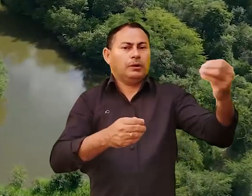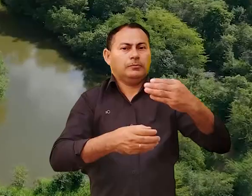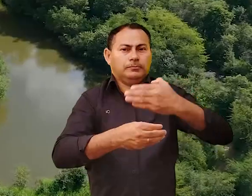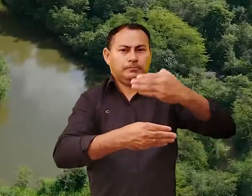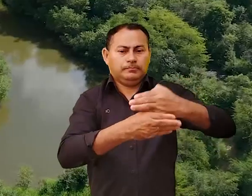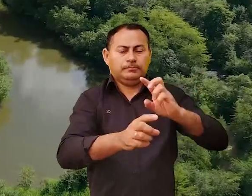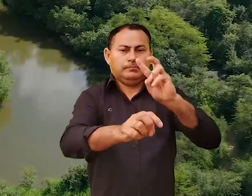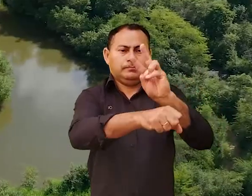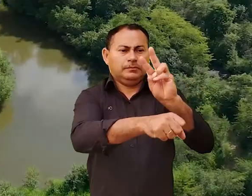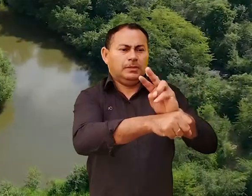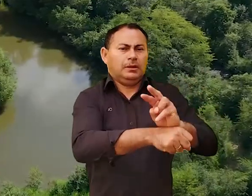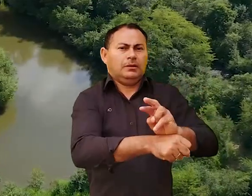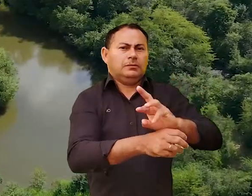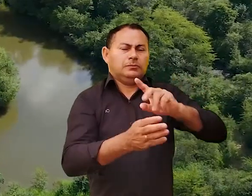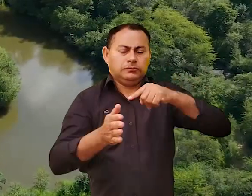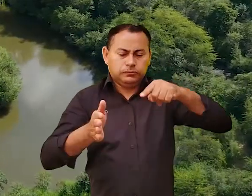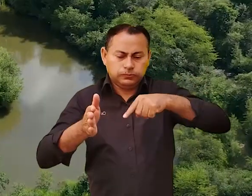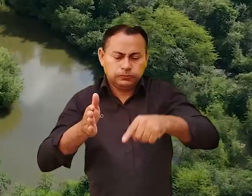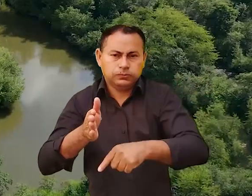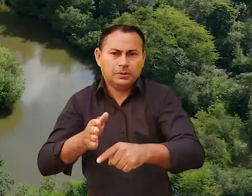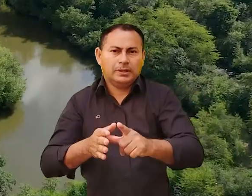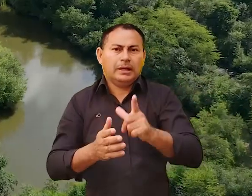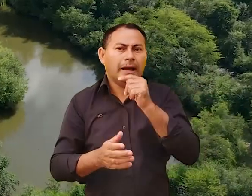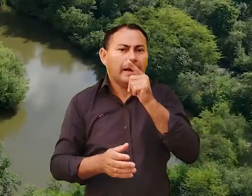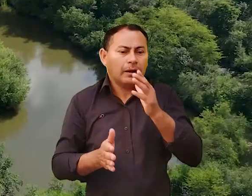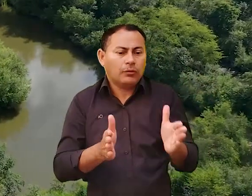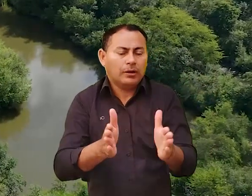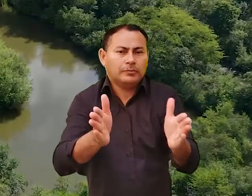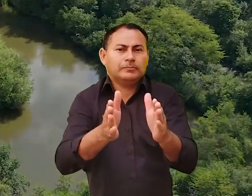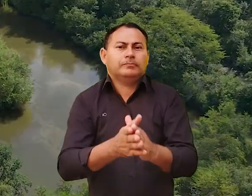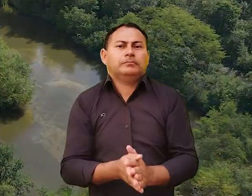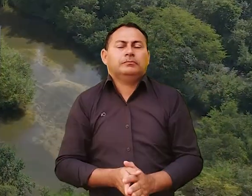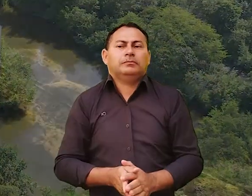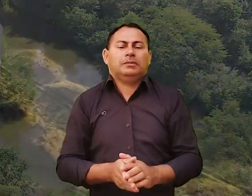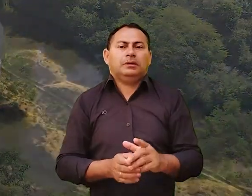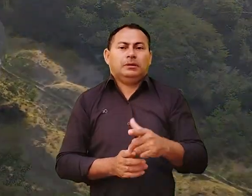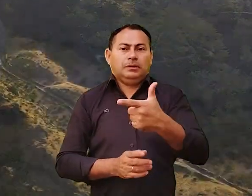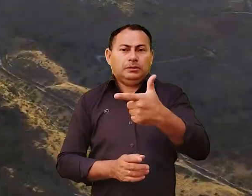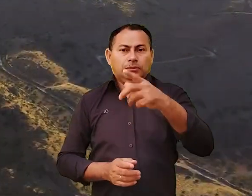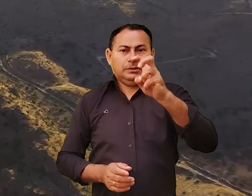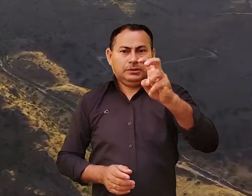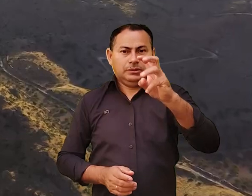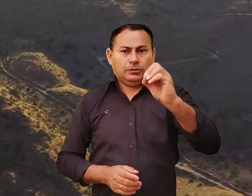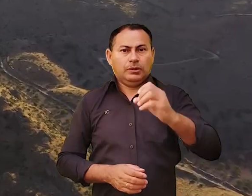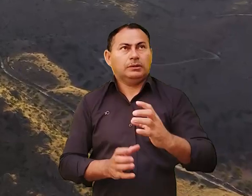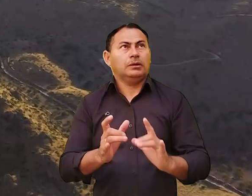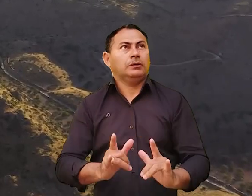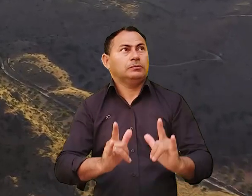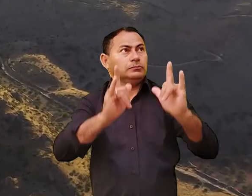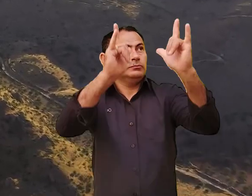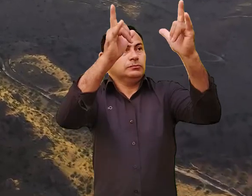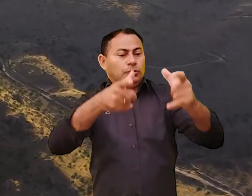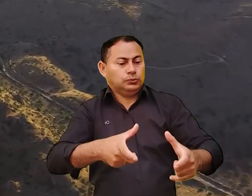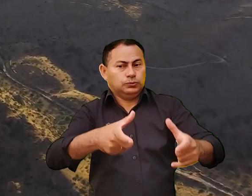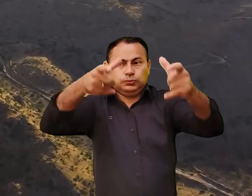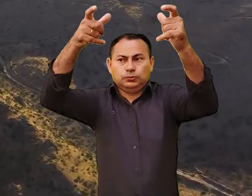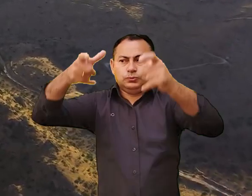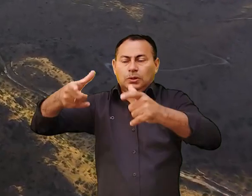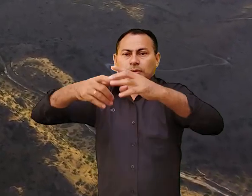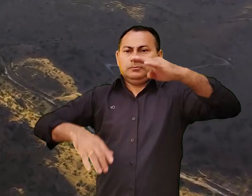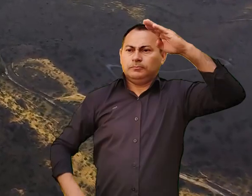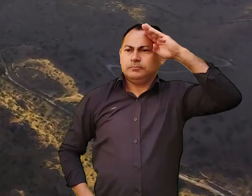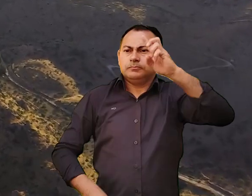muralha era protegida por valas profundas cheias de água. Havia 250 torres ou guaritas